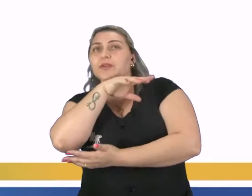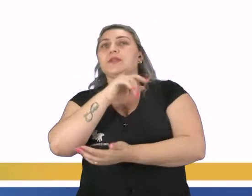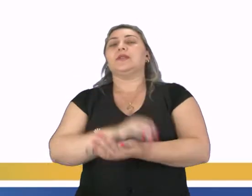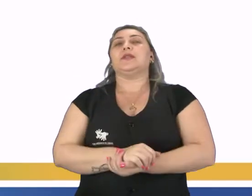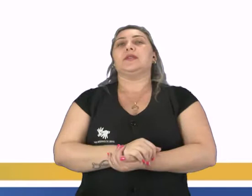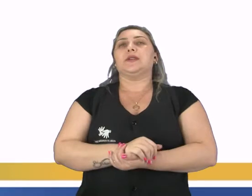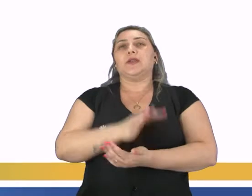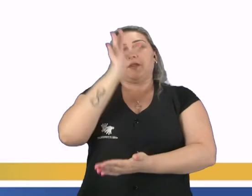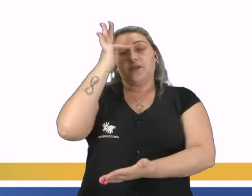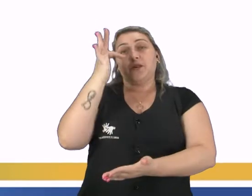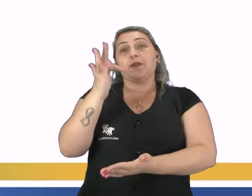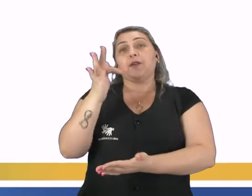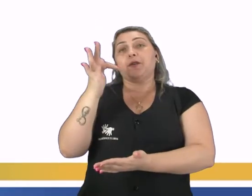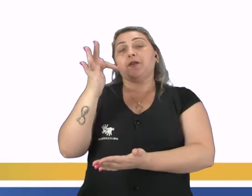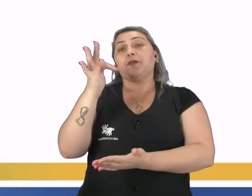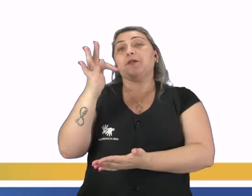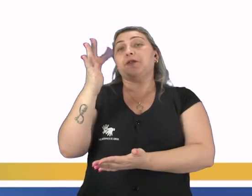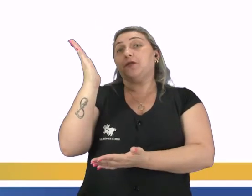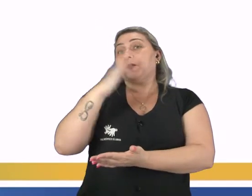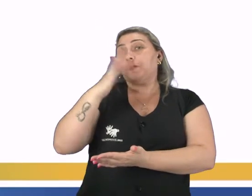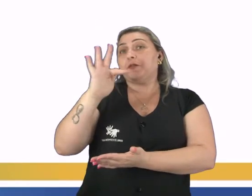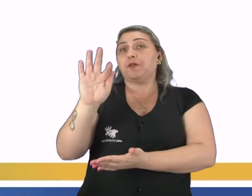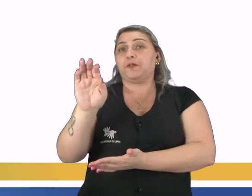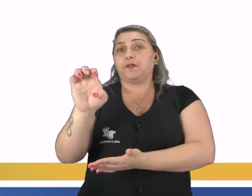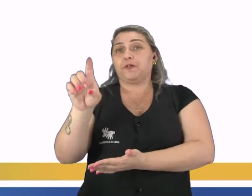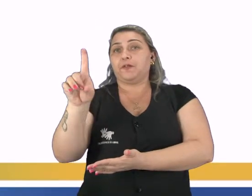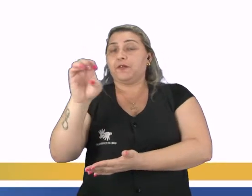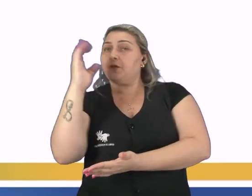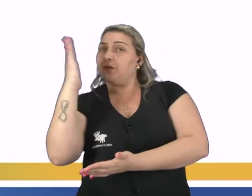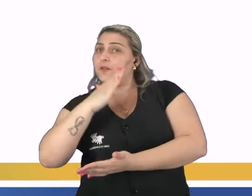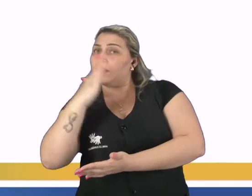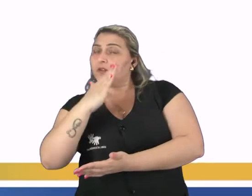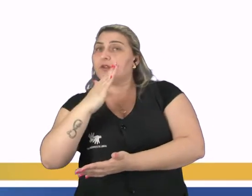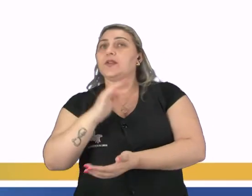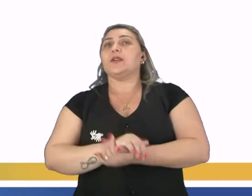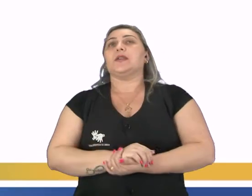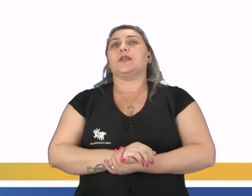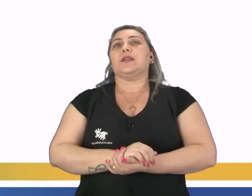formando fede, ato de feder, de não cheirar bem,